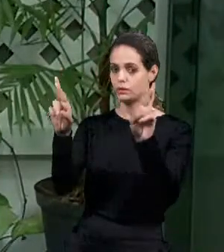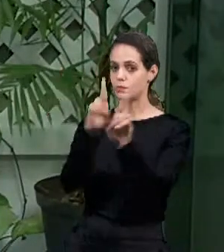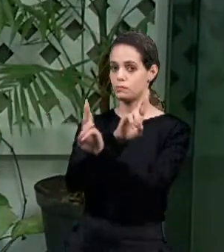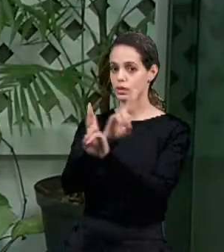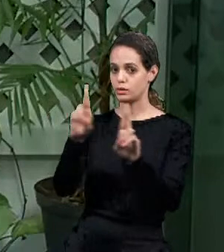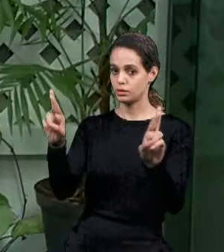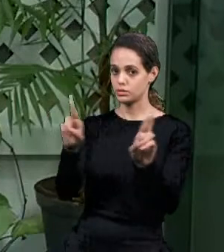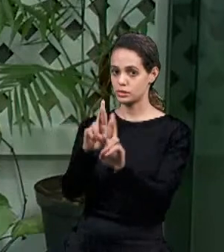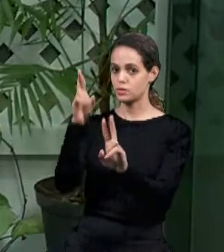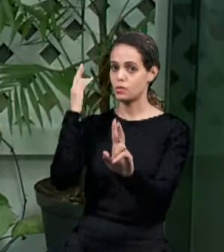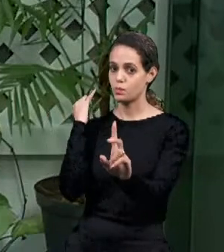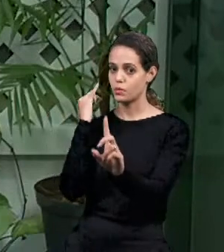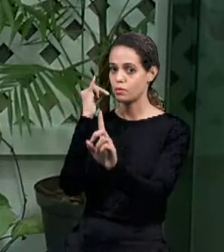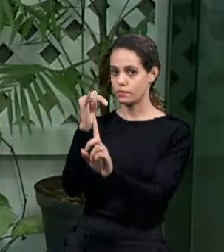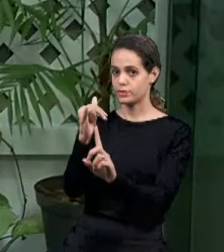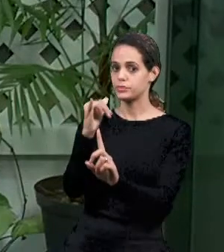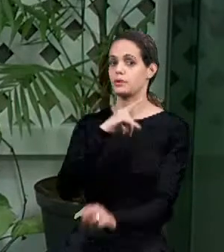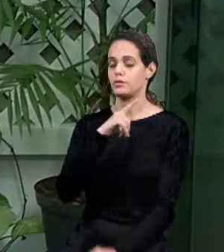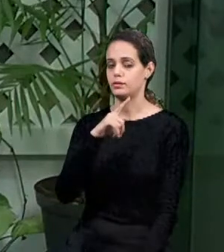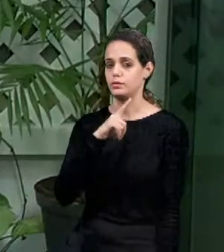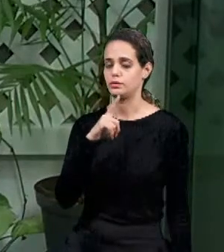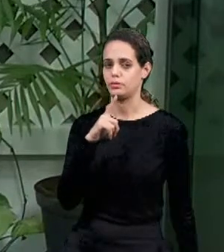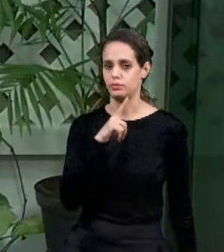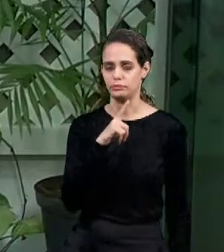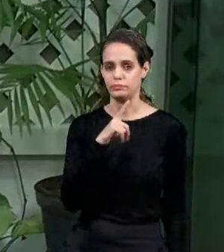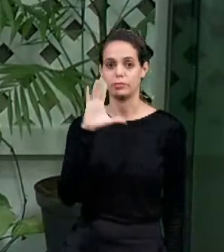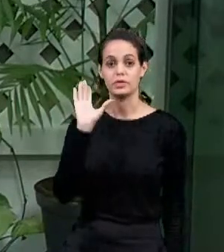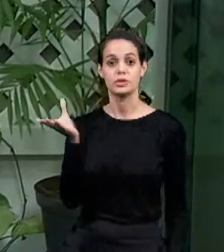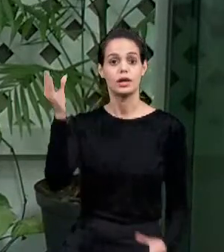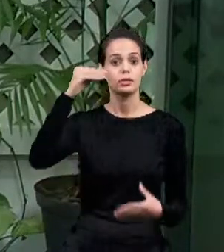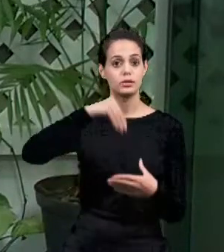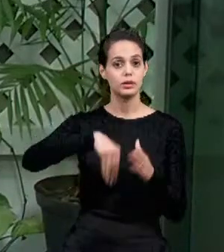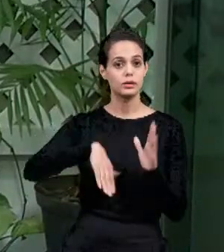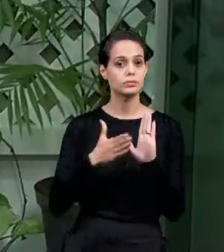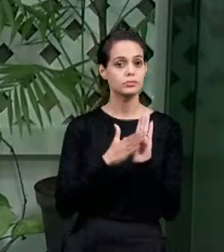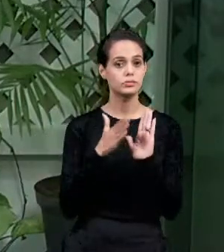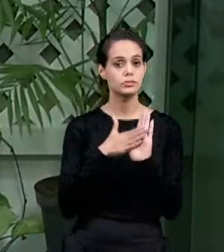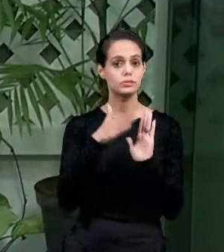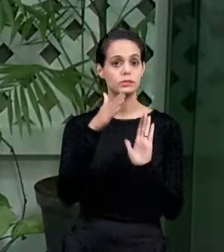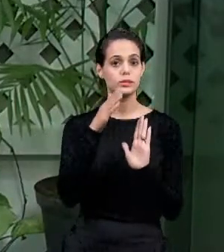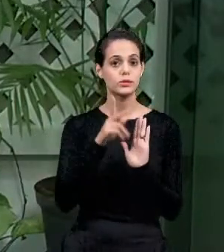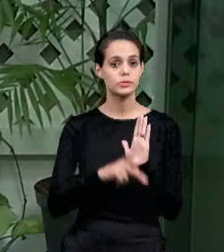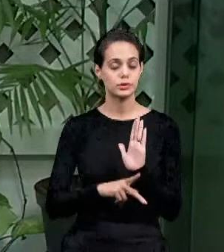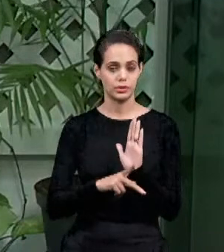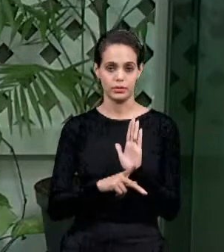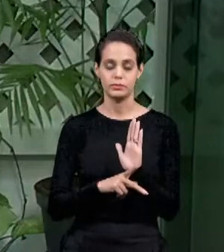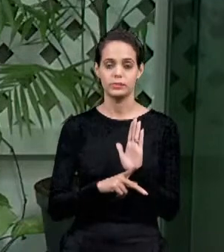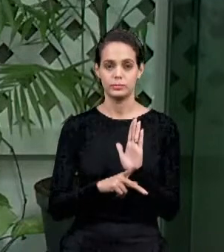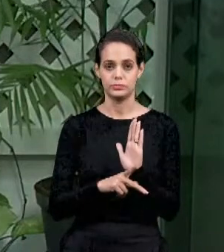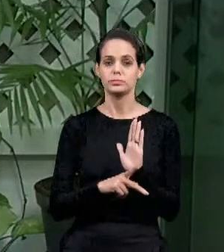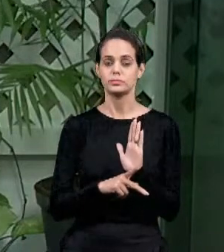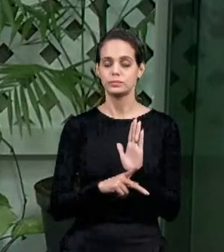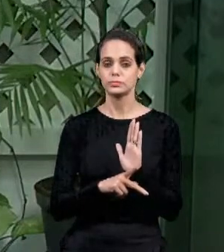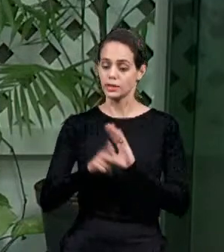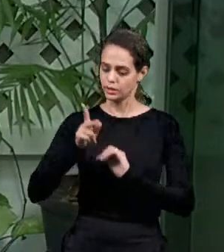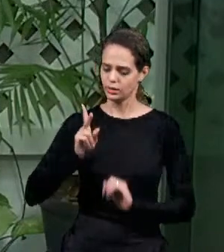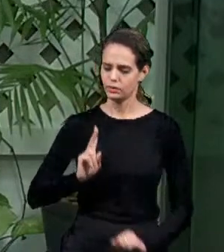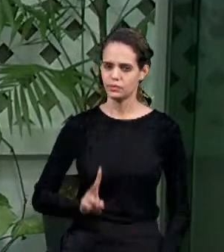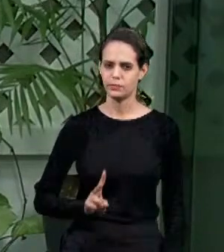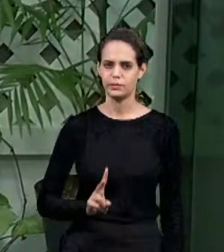profeticamente ele já estava dentro de um projeto que iria se